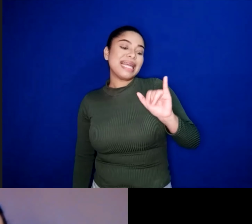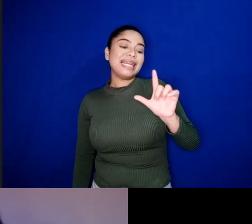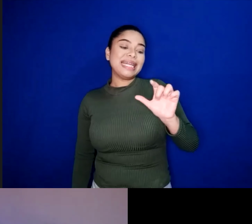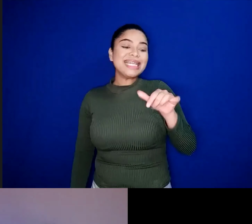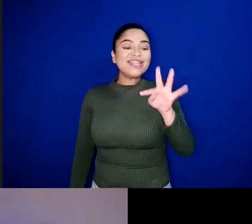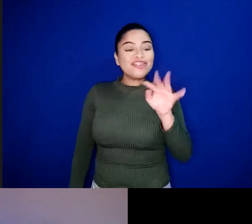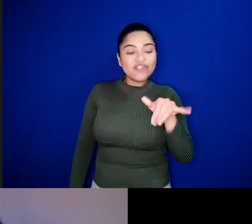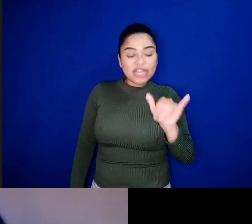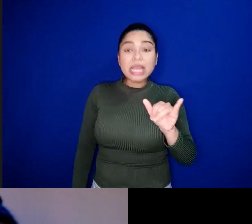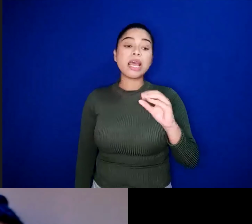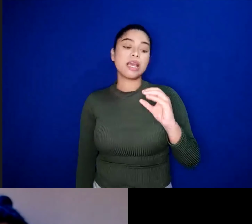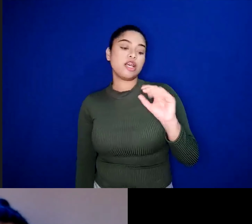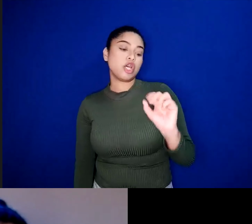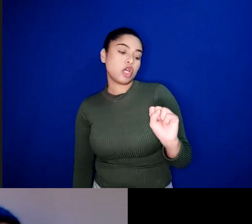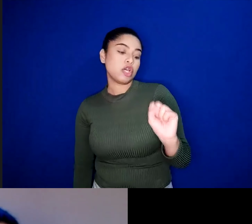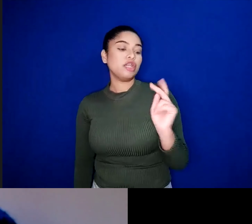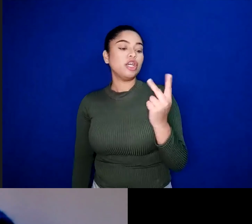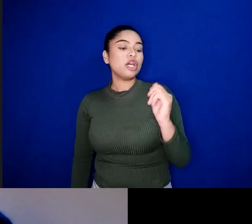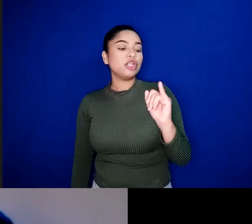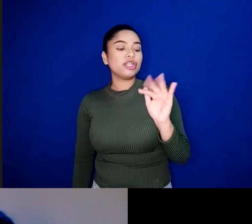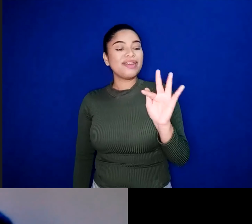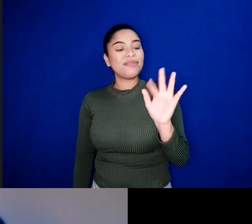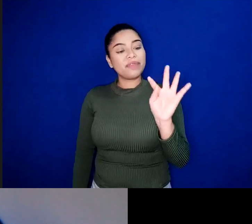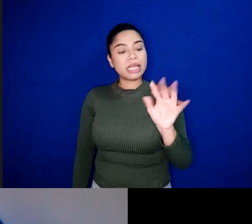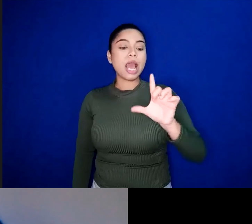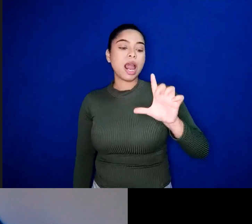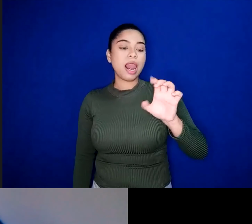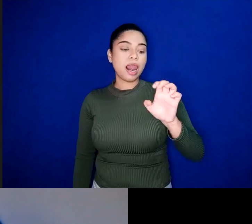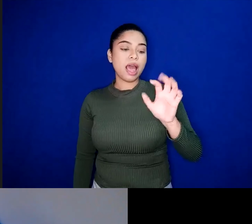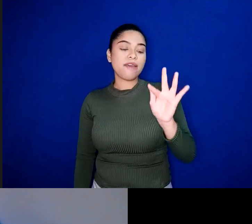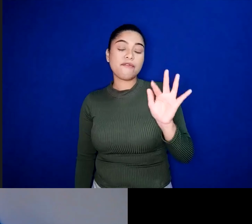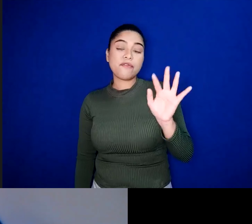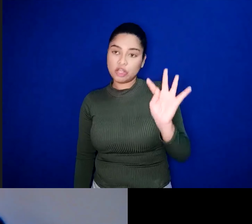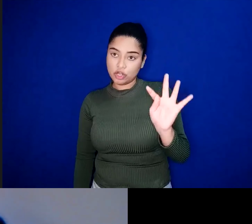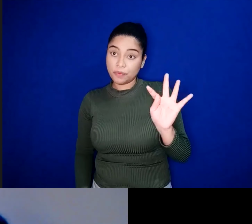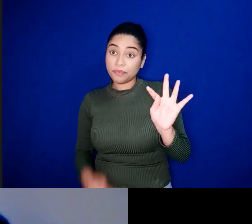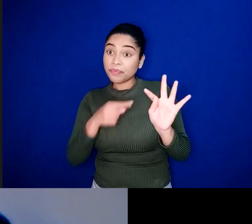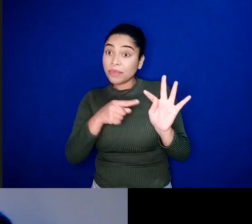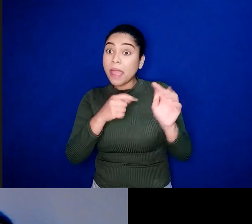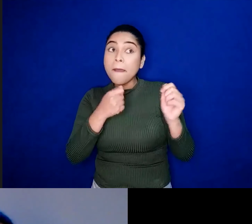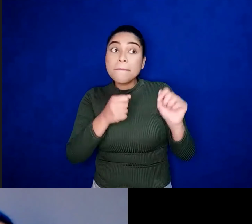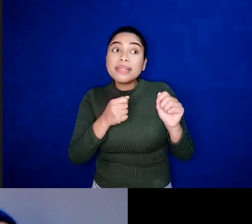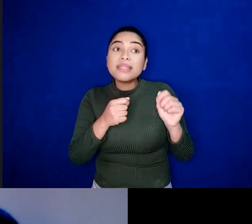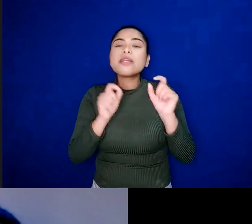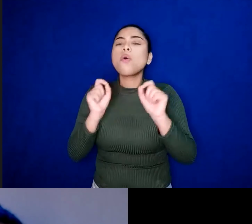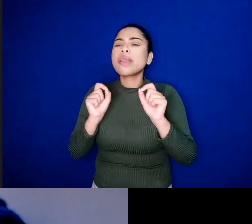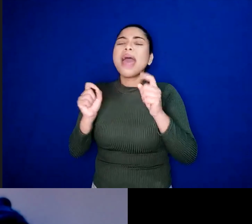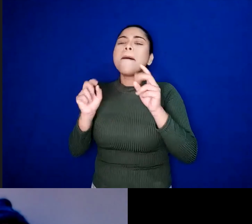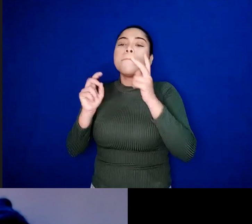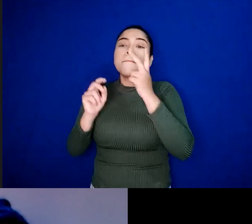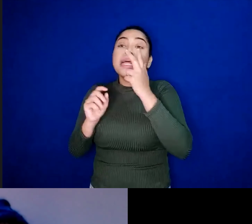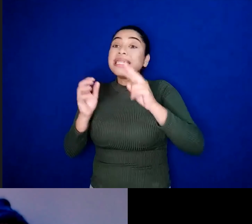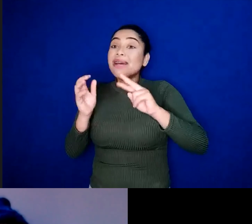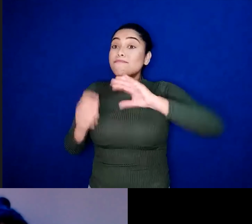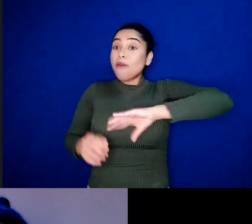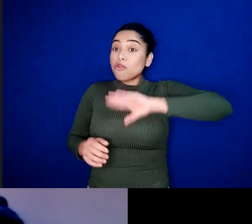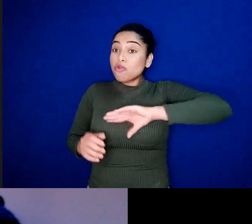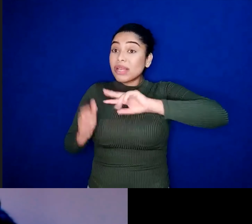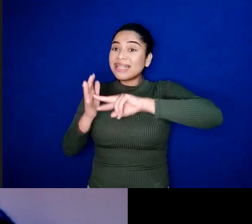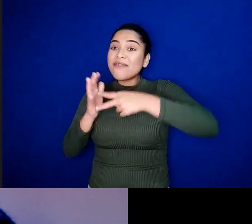chip dele é basicamente funciona da seguinte forma eu tenho que trazer as coisas mais à esquerda o que seria trazer mais à esquerda é